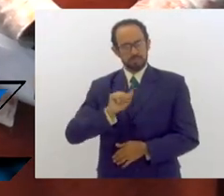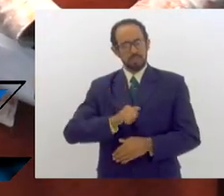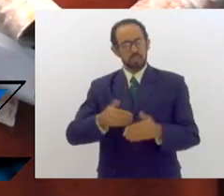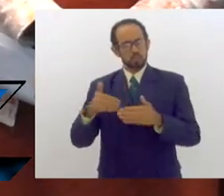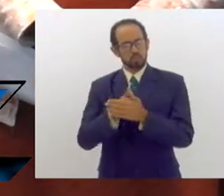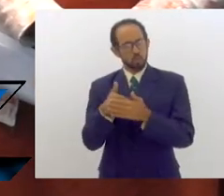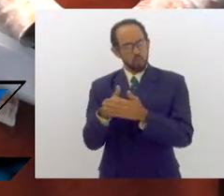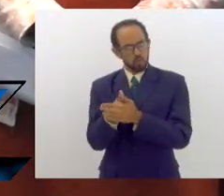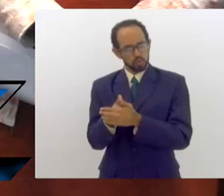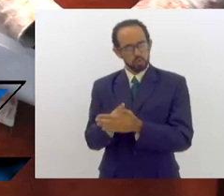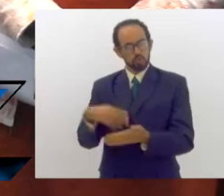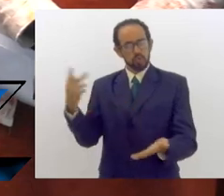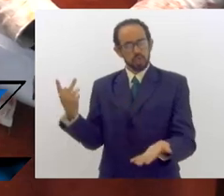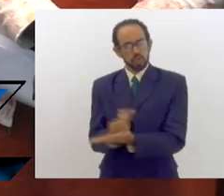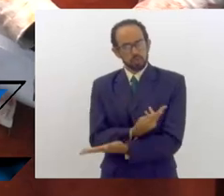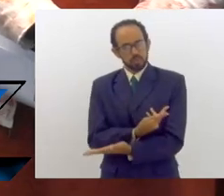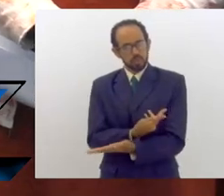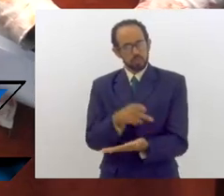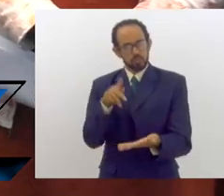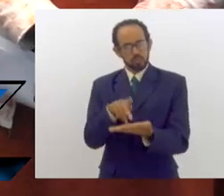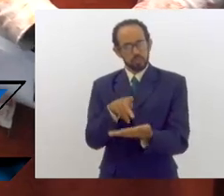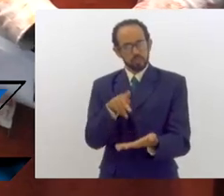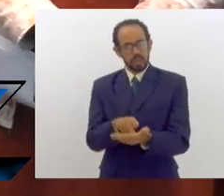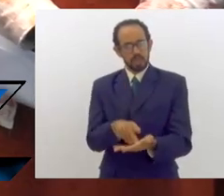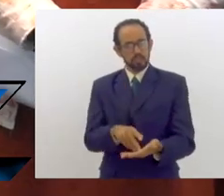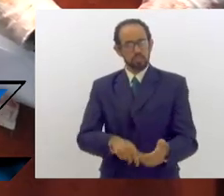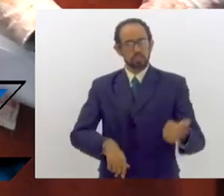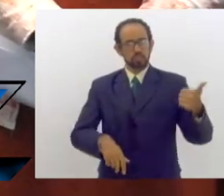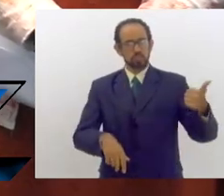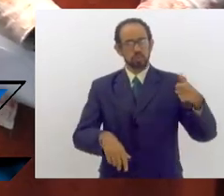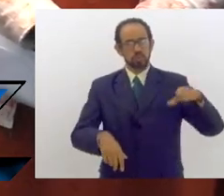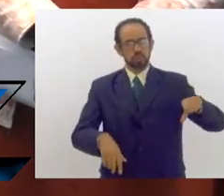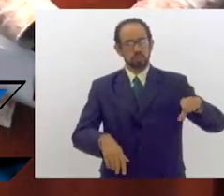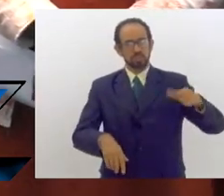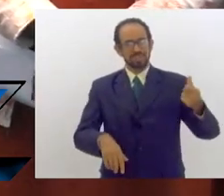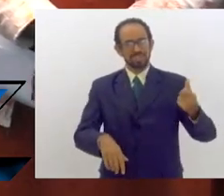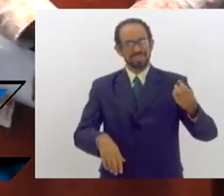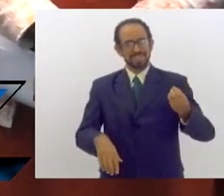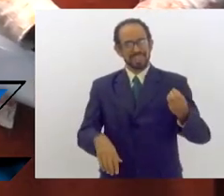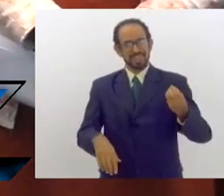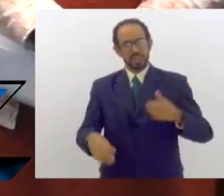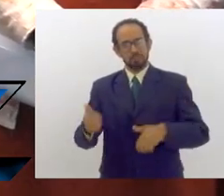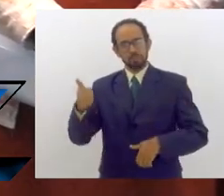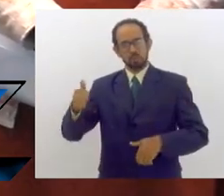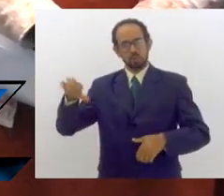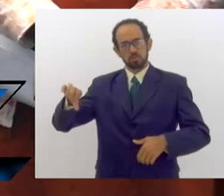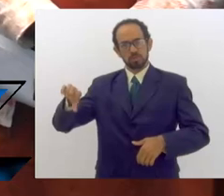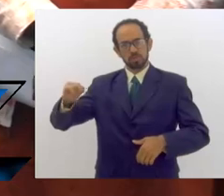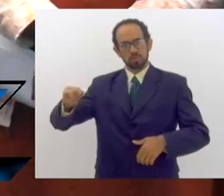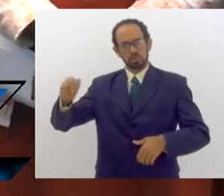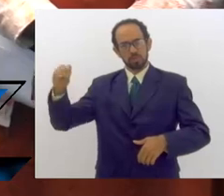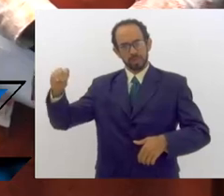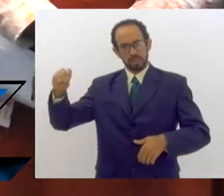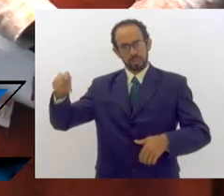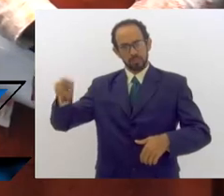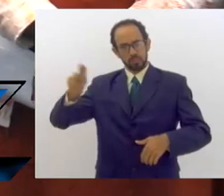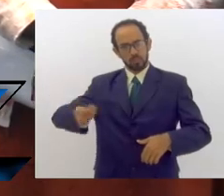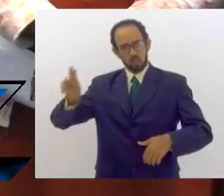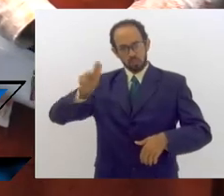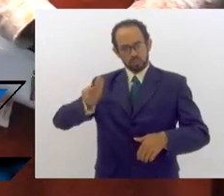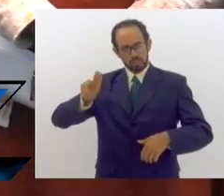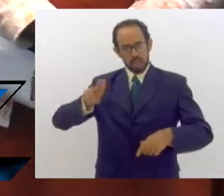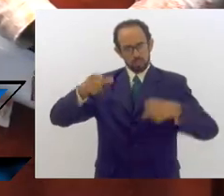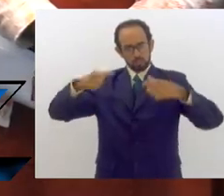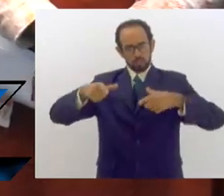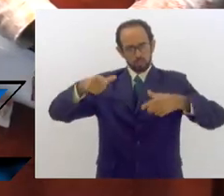o que que houve entre os anos 60 e os anos 80 que foi quando esse espaço foi usado como